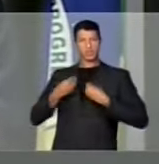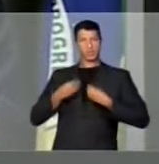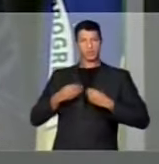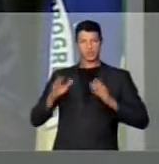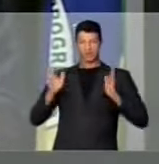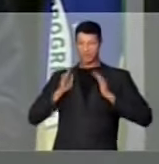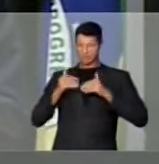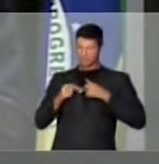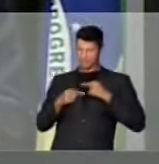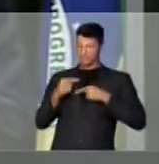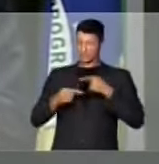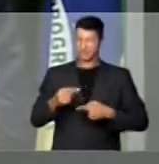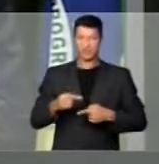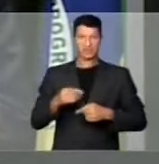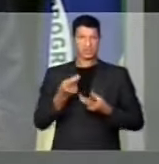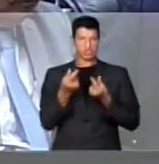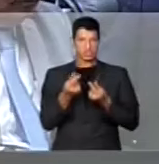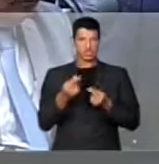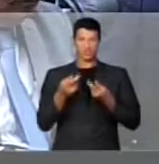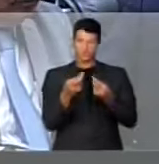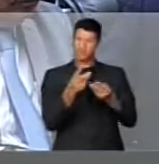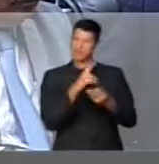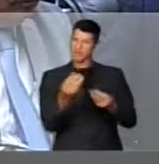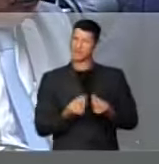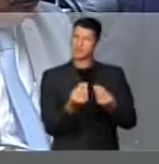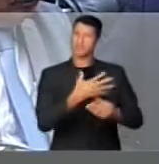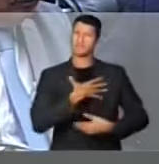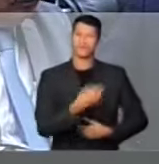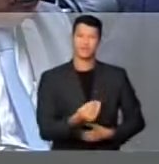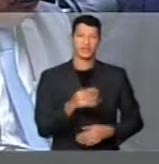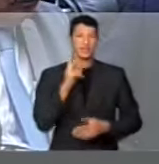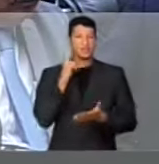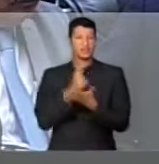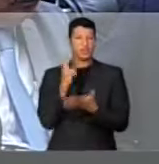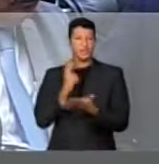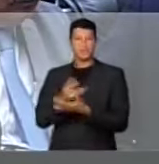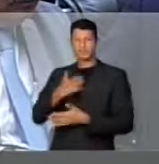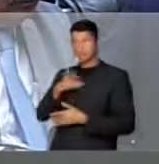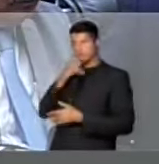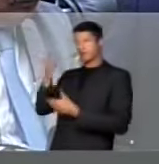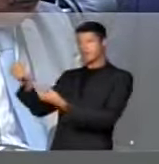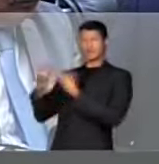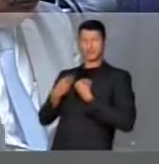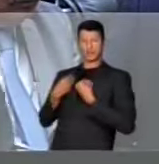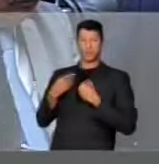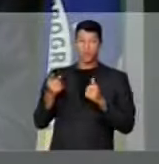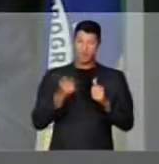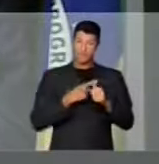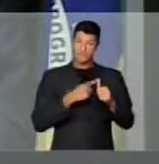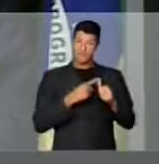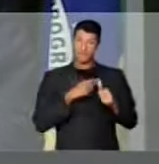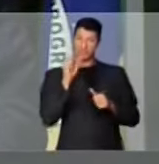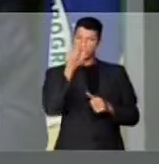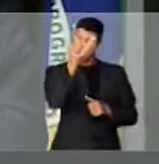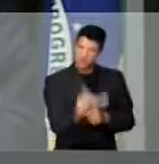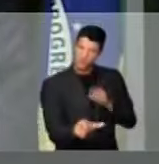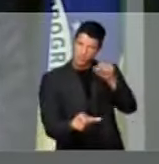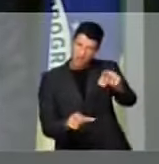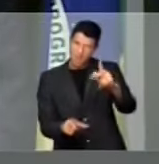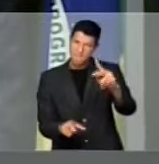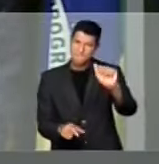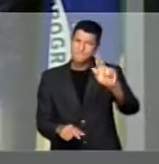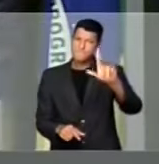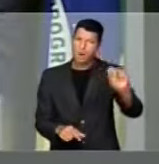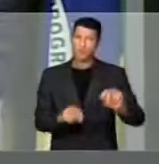que o senhor vai deixar para os seus filhos, deputado Pimenta, não é a mesma herança que o meu pai. Primeiro, que Vossa